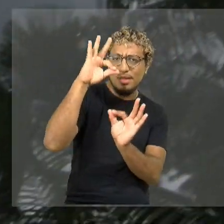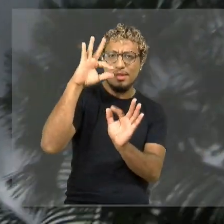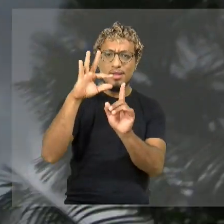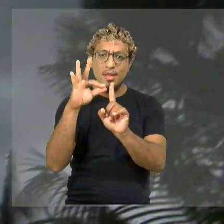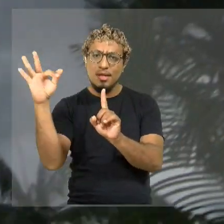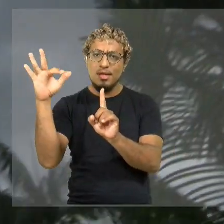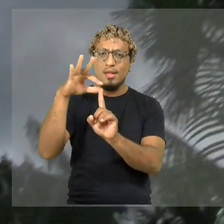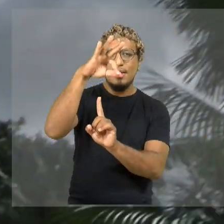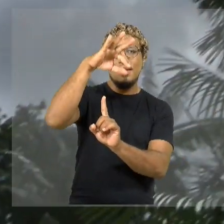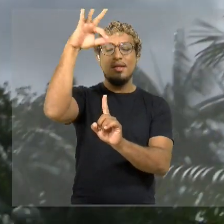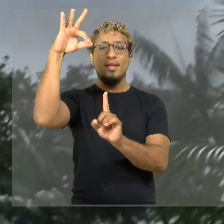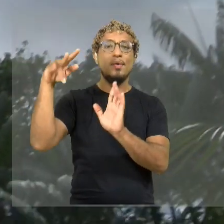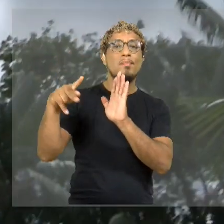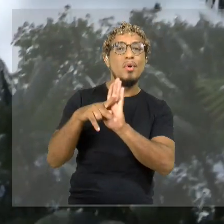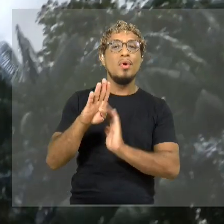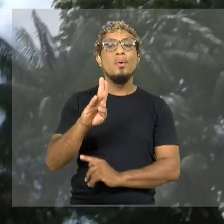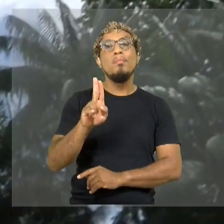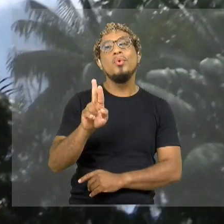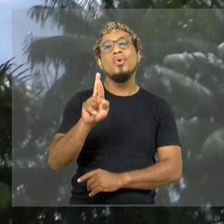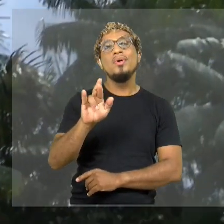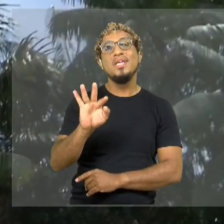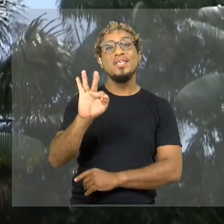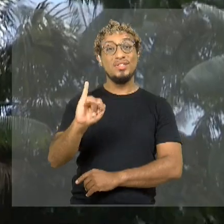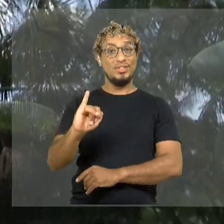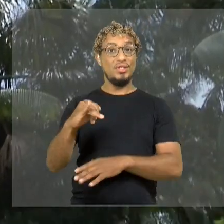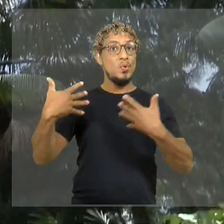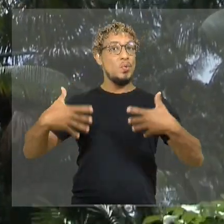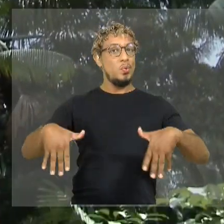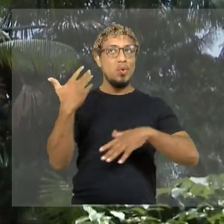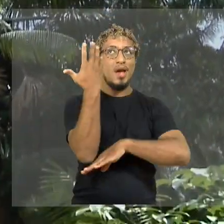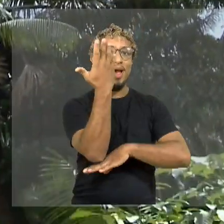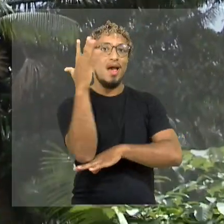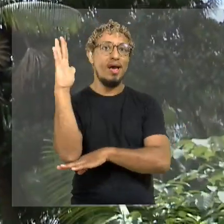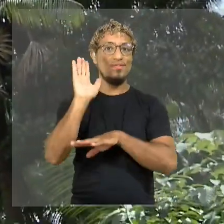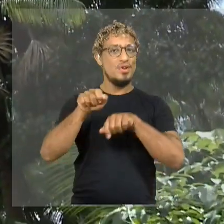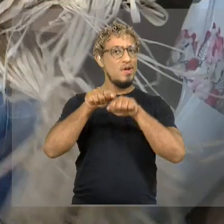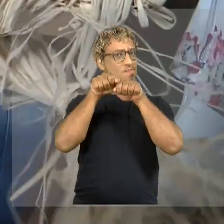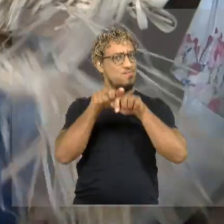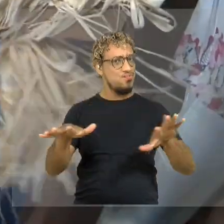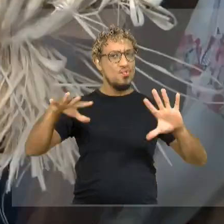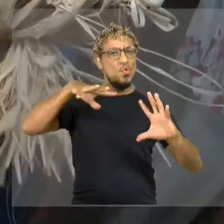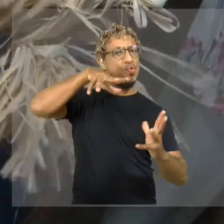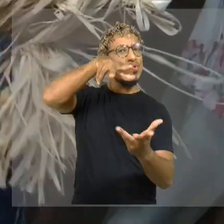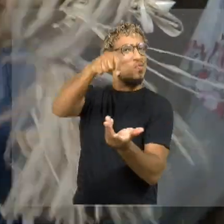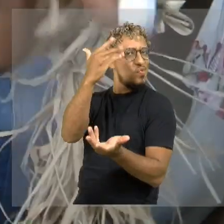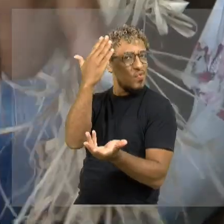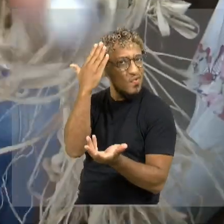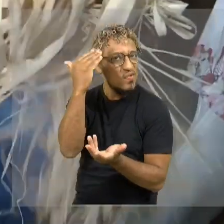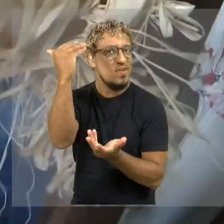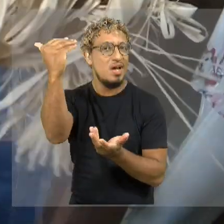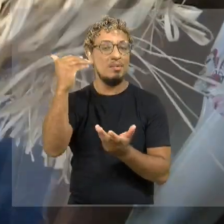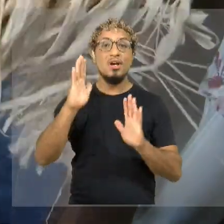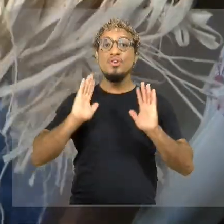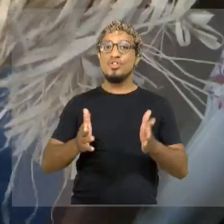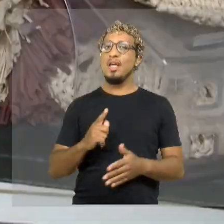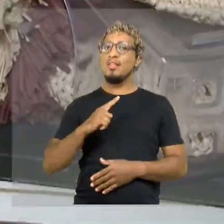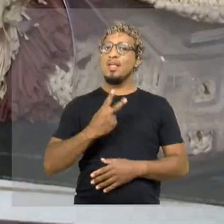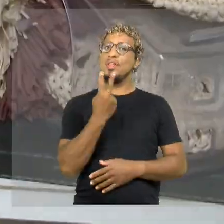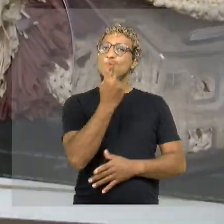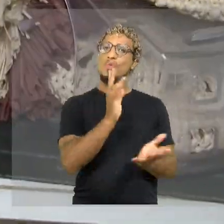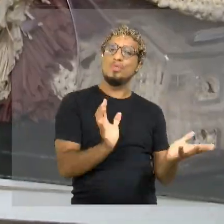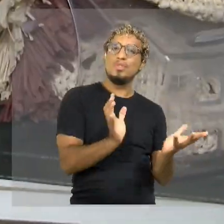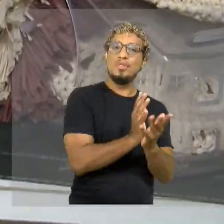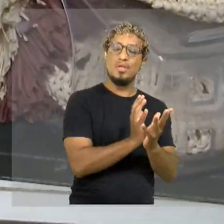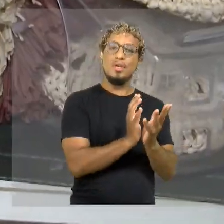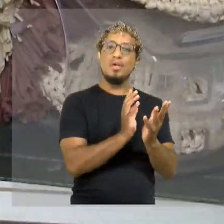que compõe a paisagem local e que já está fazendo fama no mundo. As artesãs já lançaram 2 coleções e